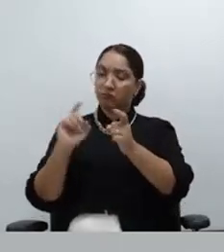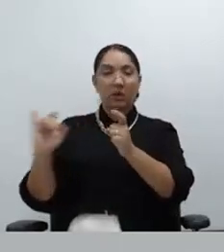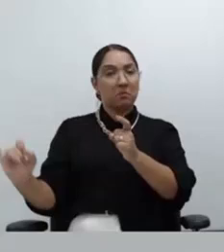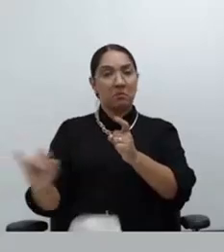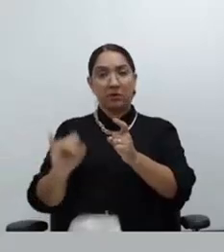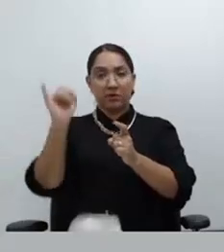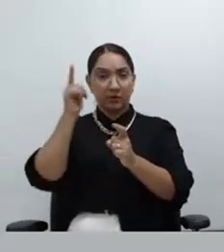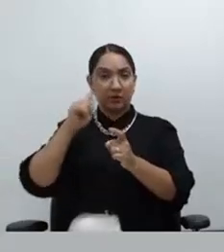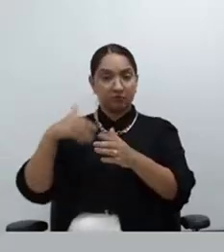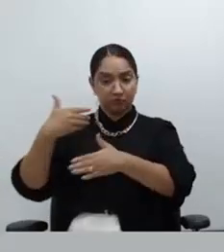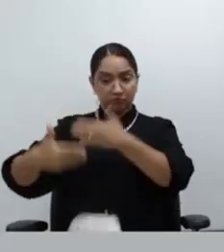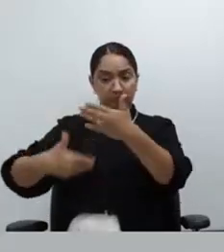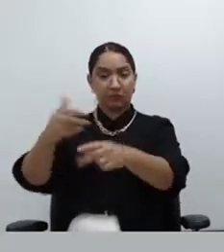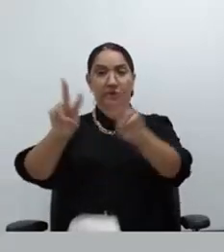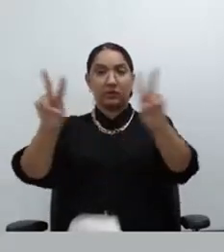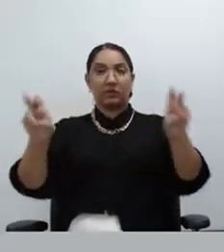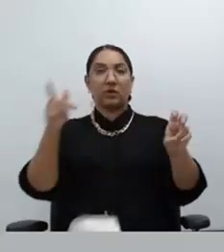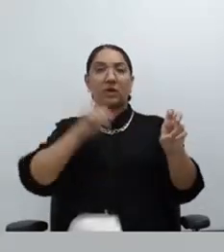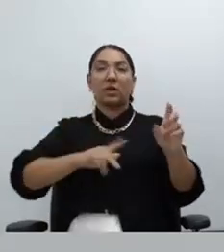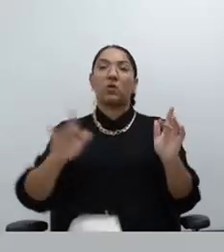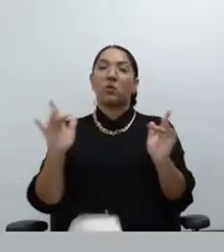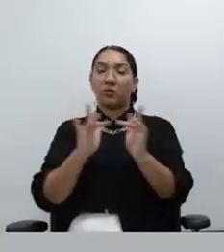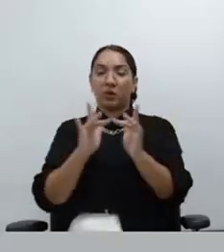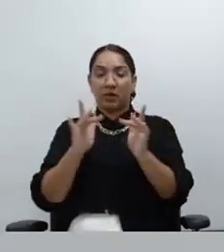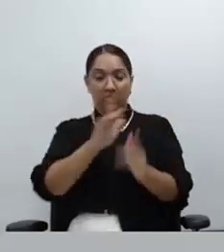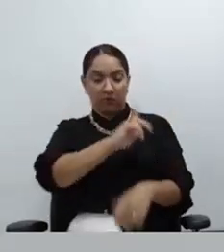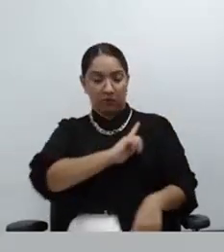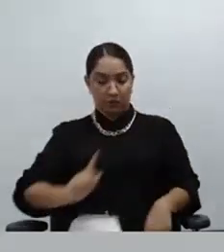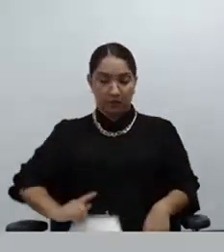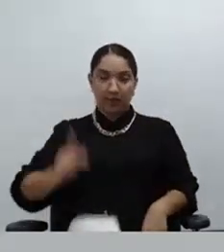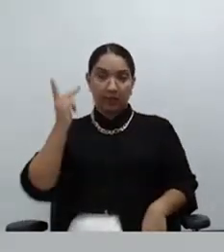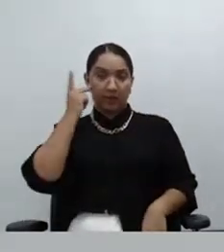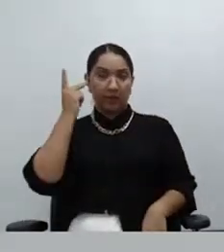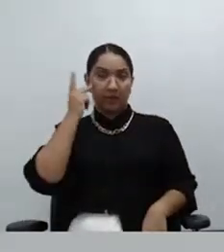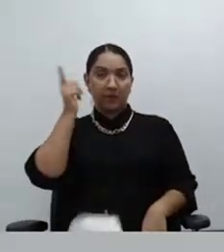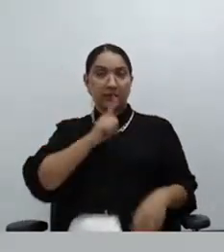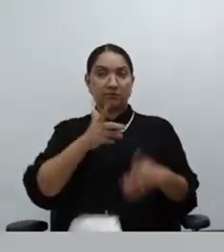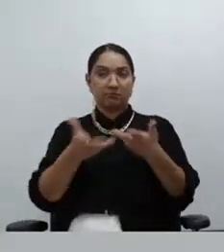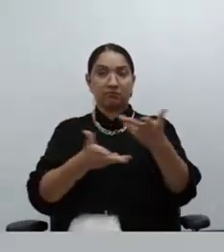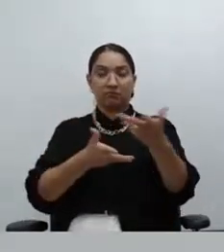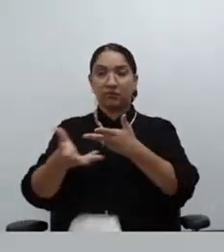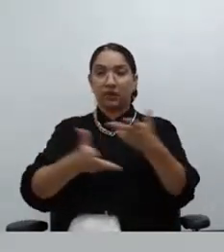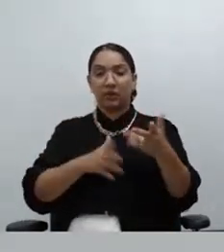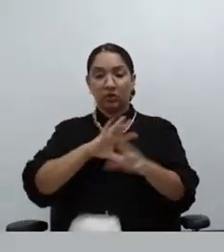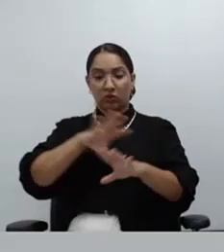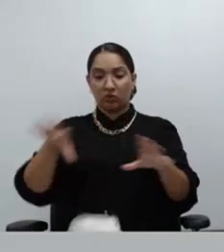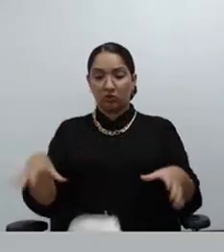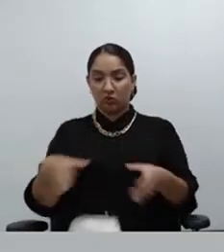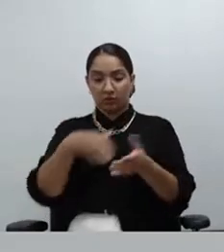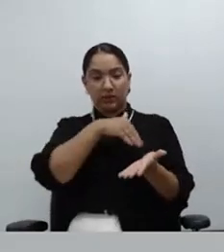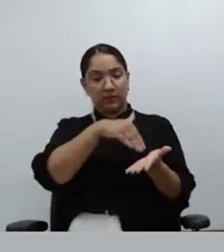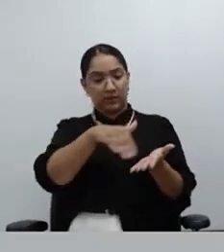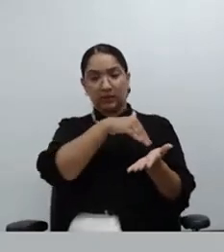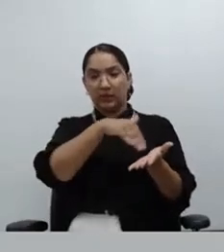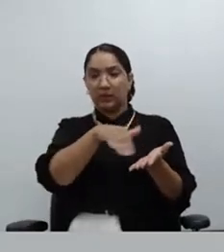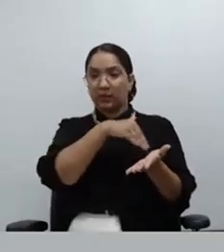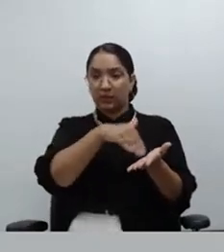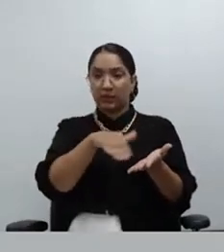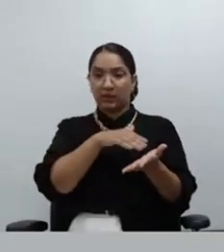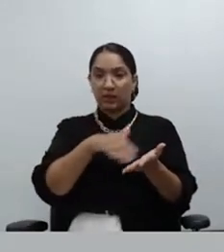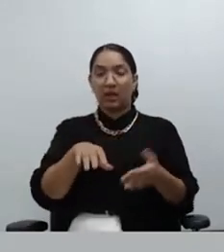dando seguimento a esse contato com o Governo do Estado de São Paulo. Foi realizada uma reunião com a Secretaria Executiva da Educação, com o secretário